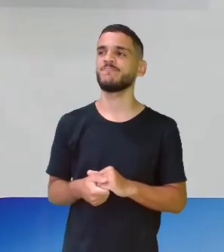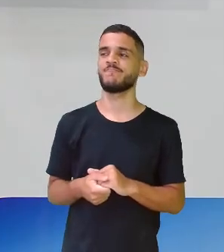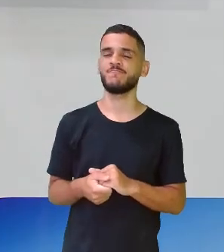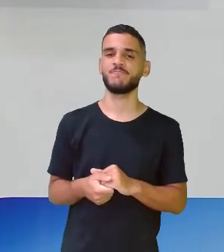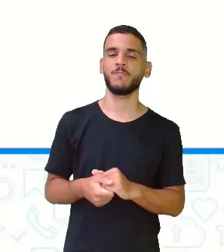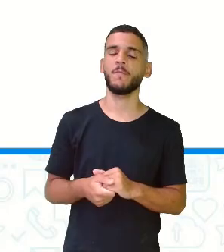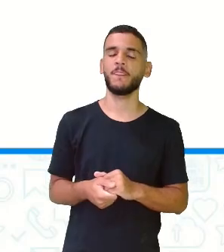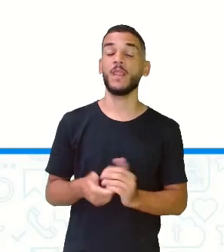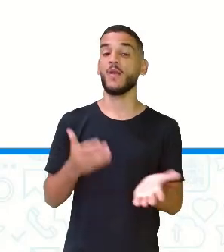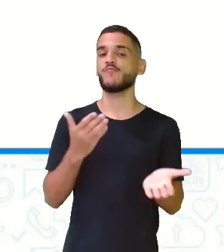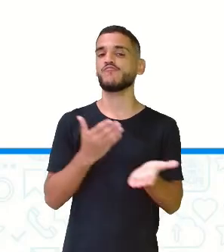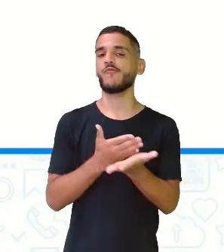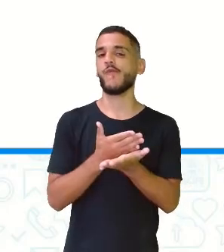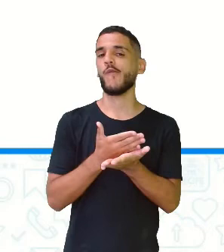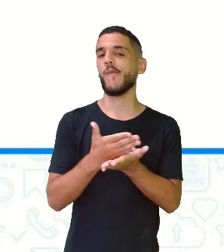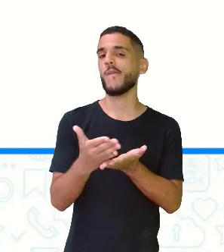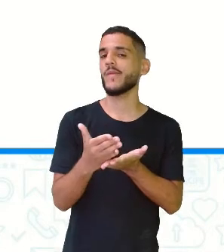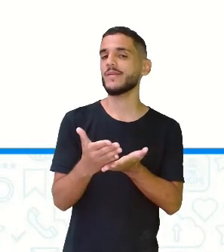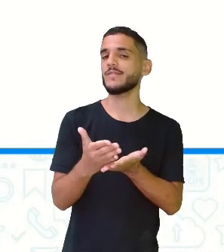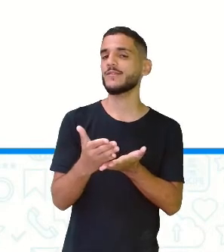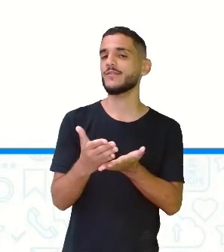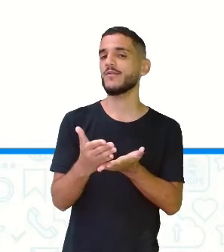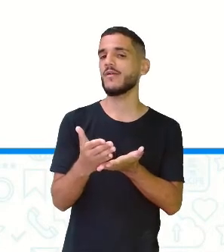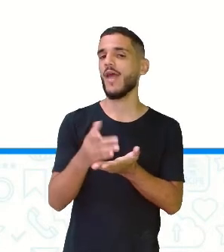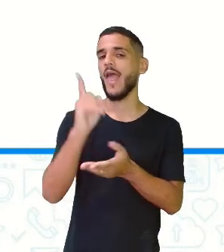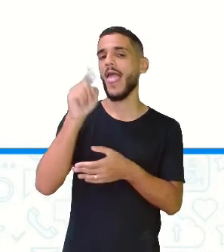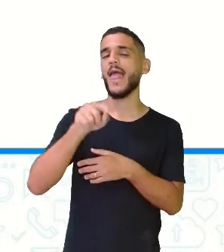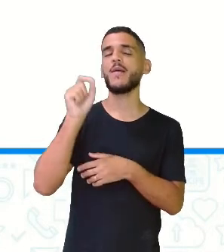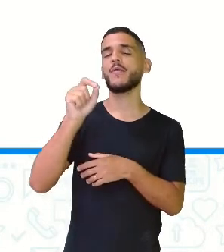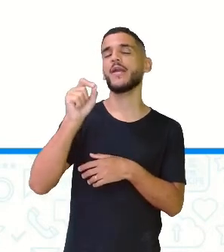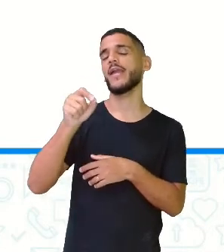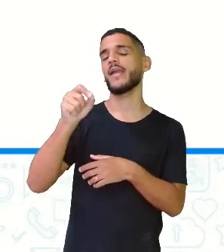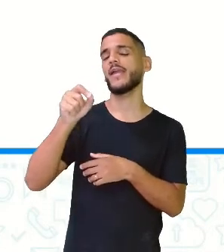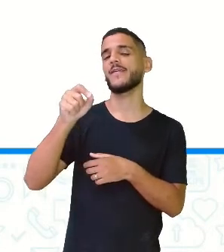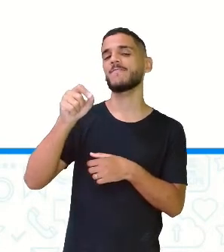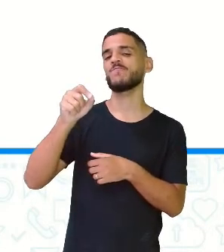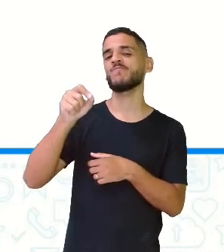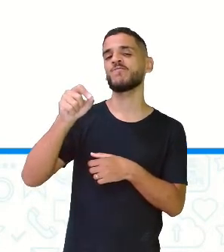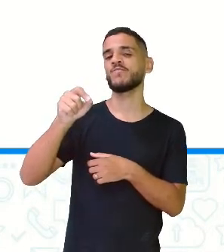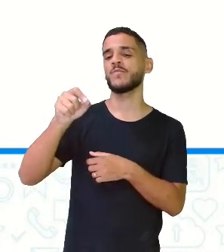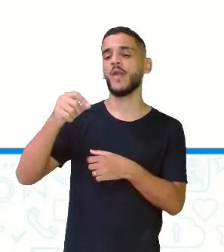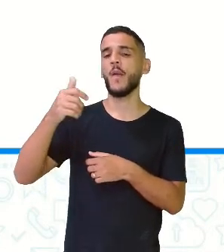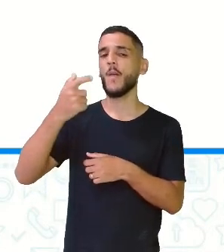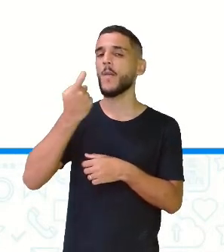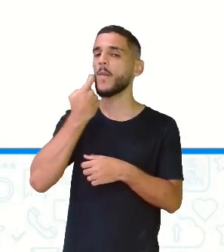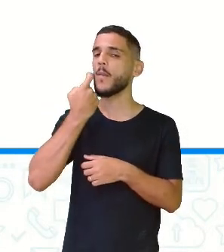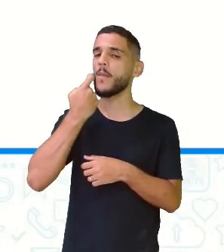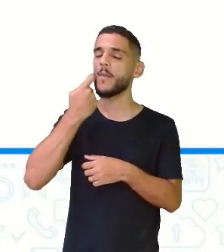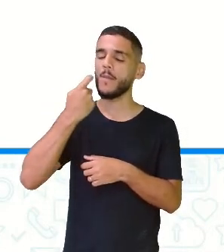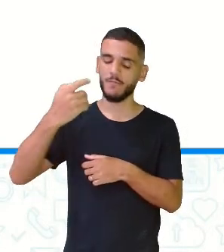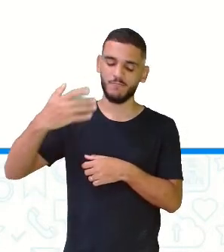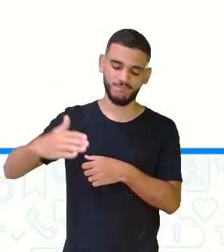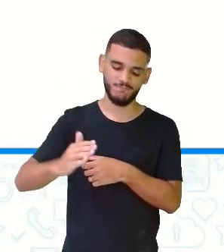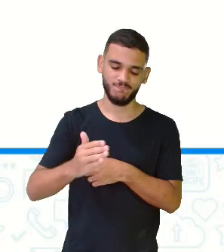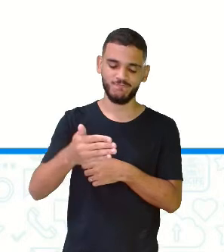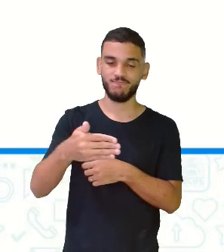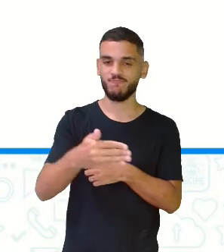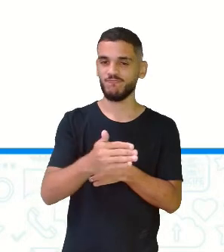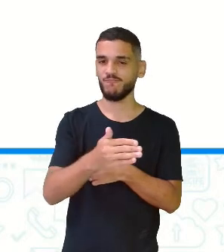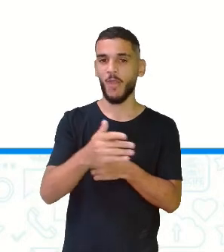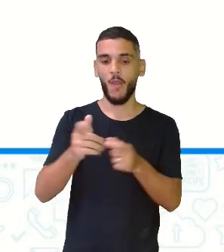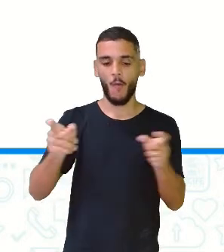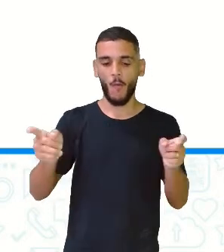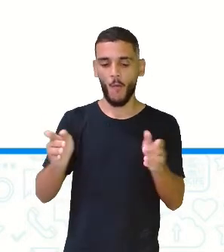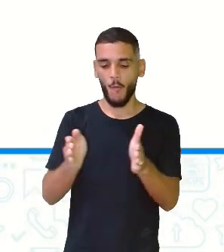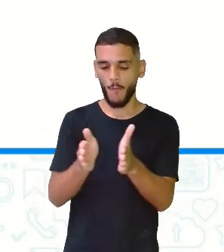no começo da história, ele era o quê? Já falaram aí. No começo da história, foi o Aquiles, eu acho que disse, não foi, professora Márcia? Que